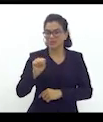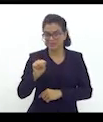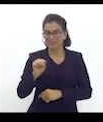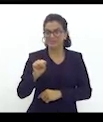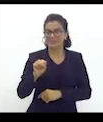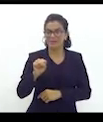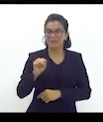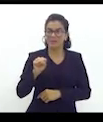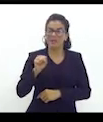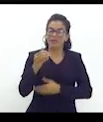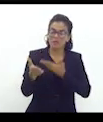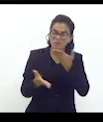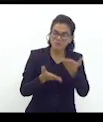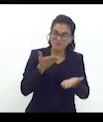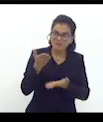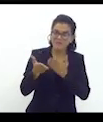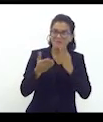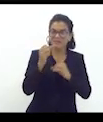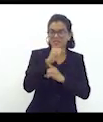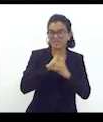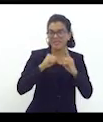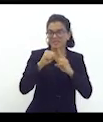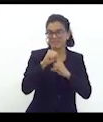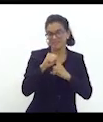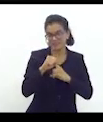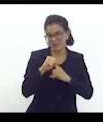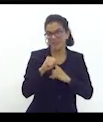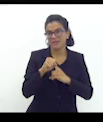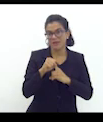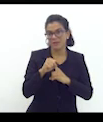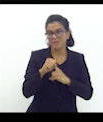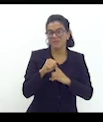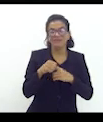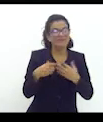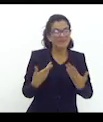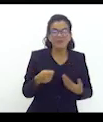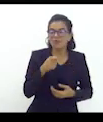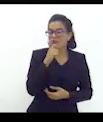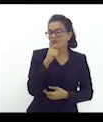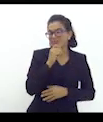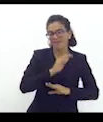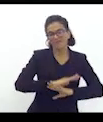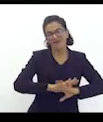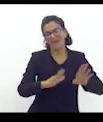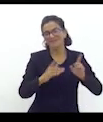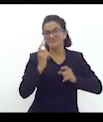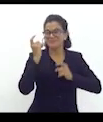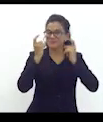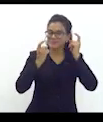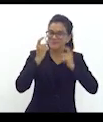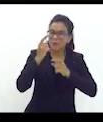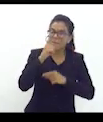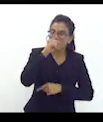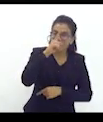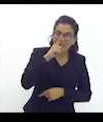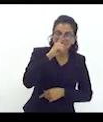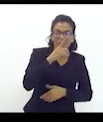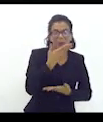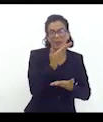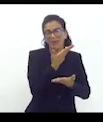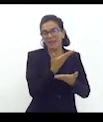o serviço de assistência social, e que não terá mais perigo nem risco